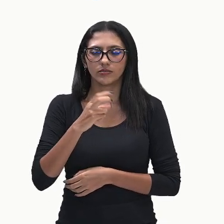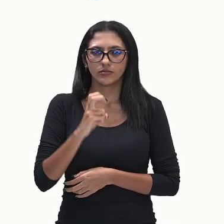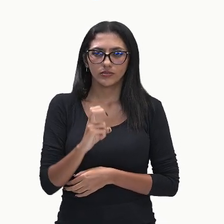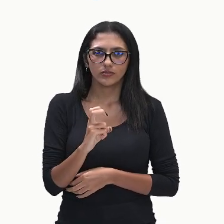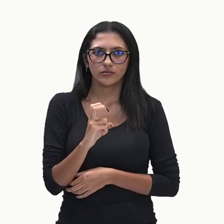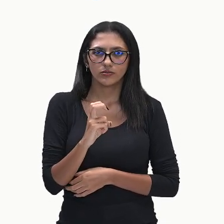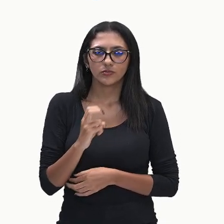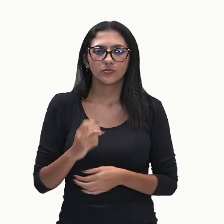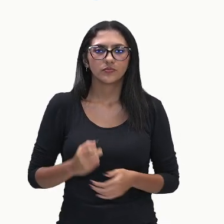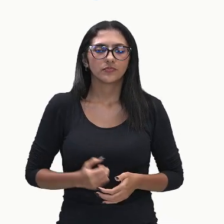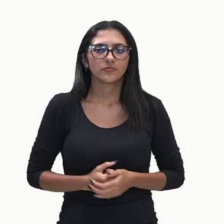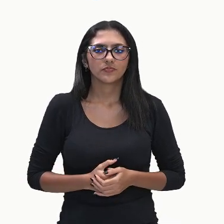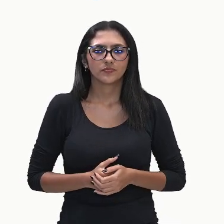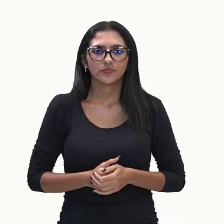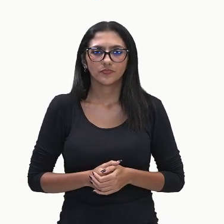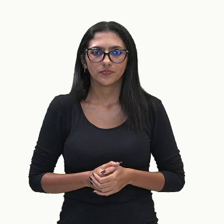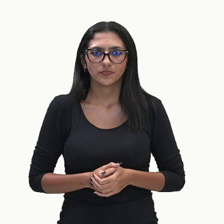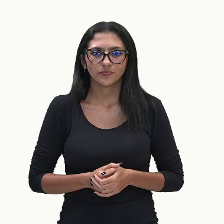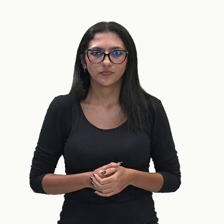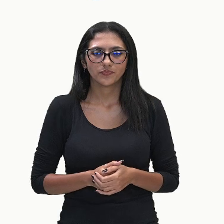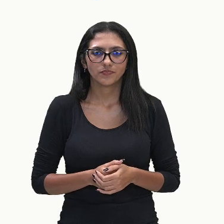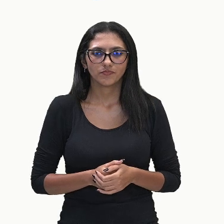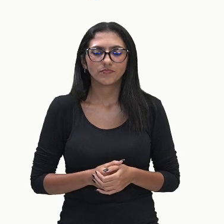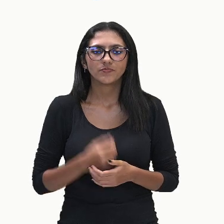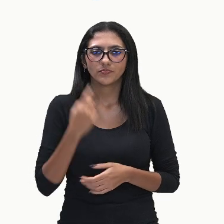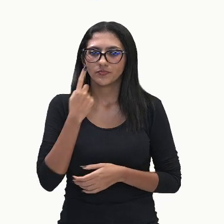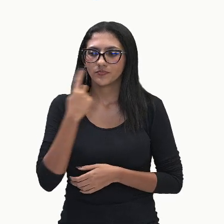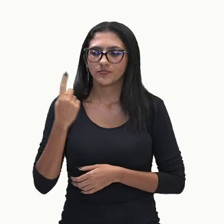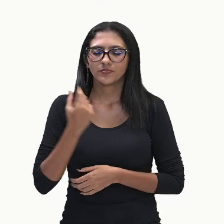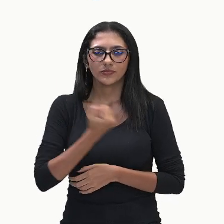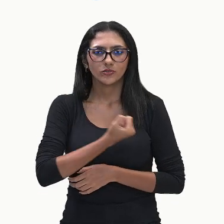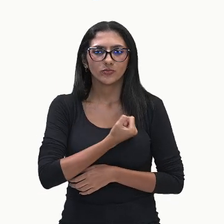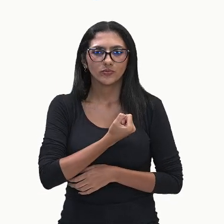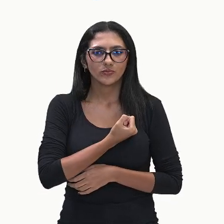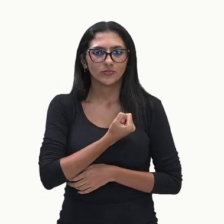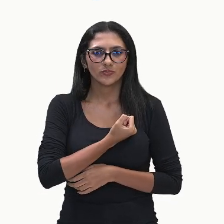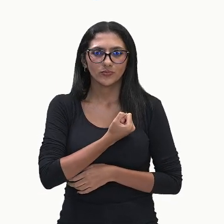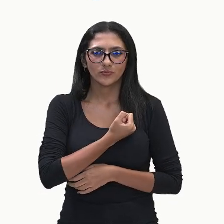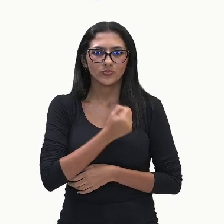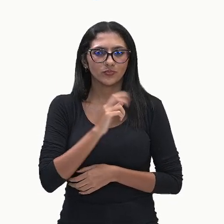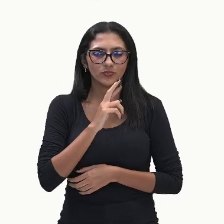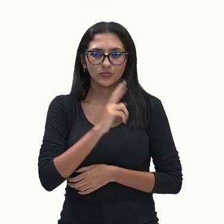294,375. Então, eu vou encontrar esse resultado aqui, ó.